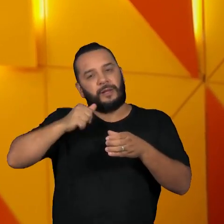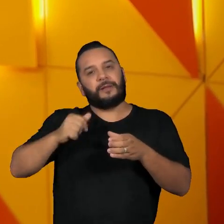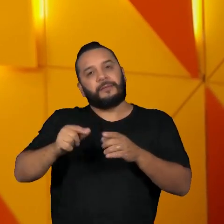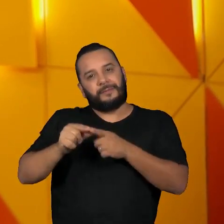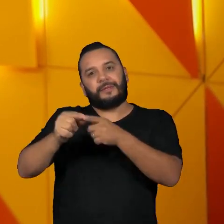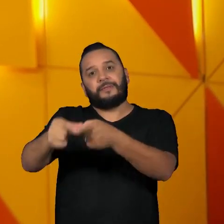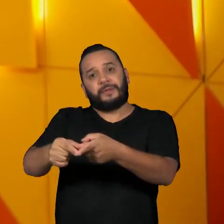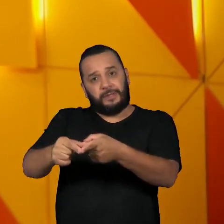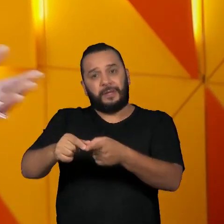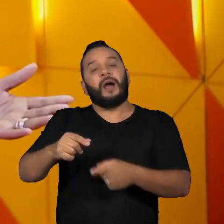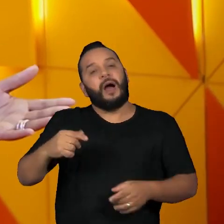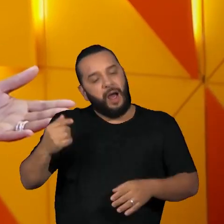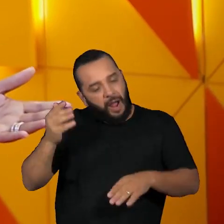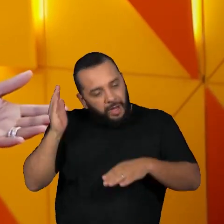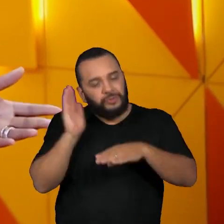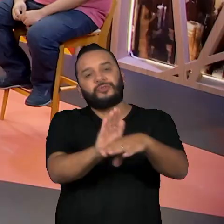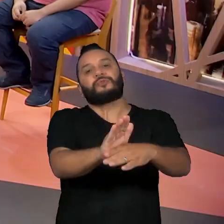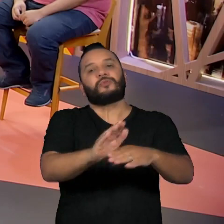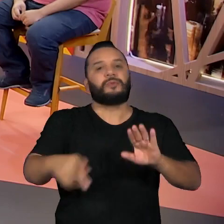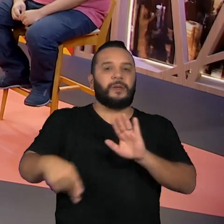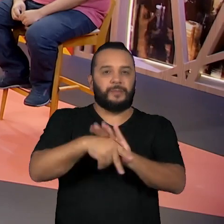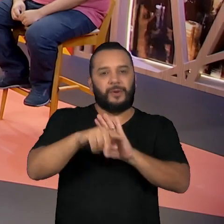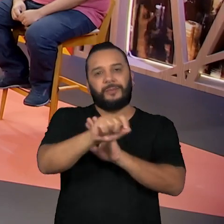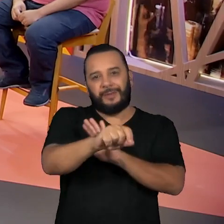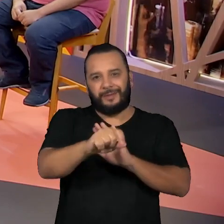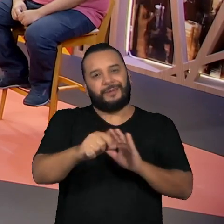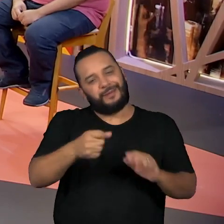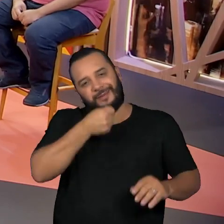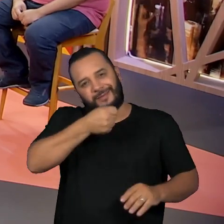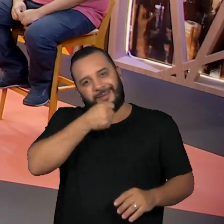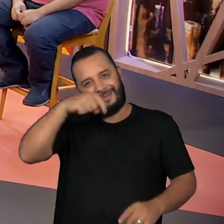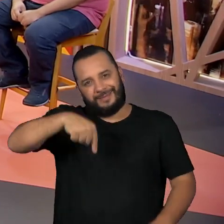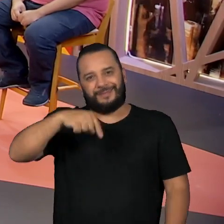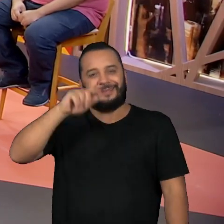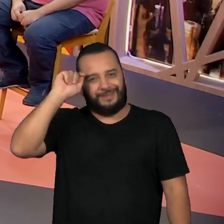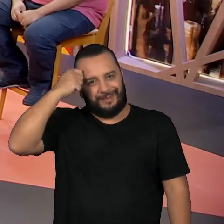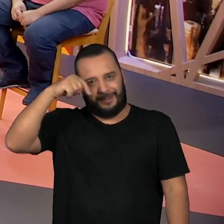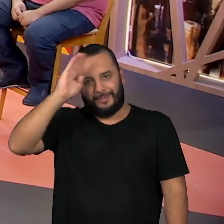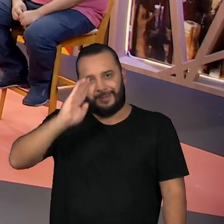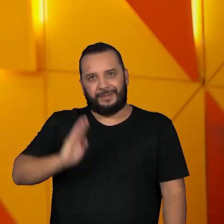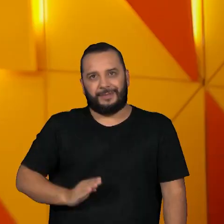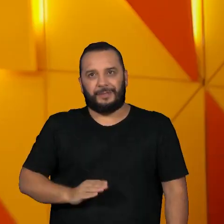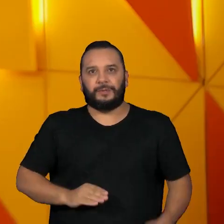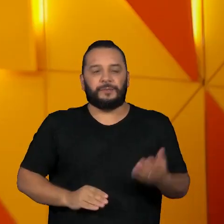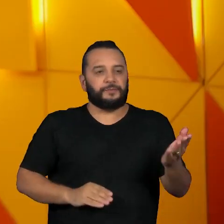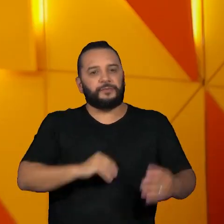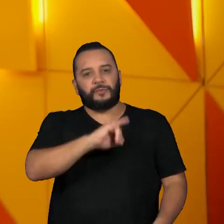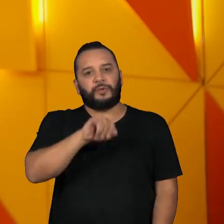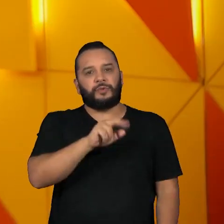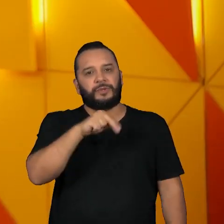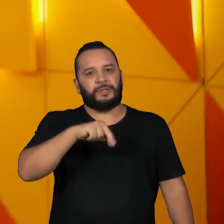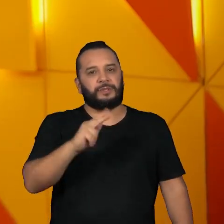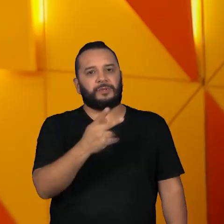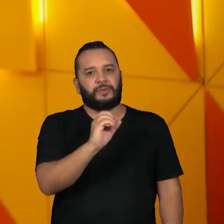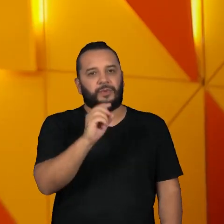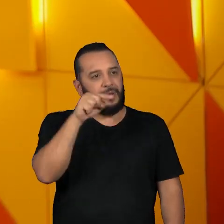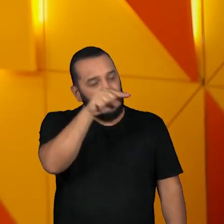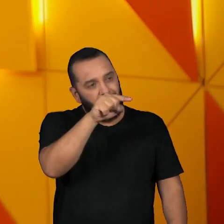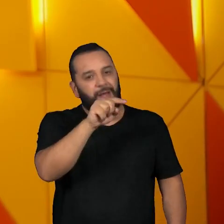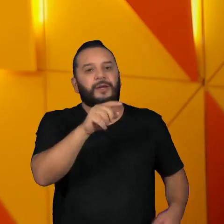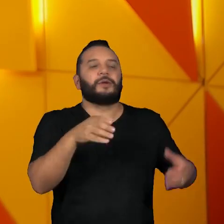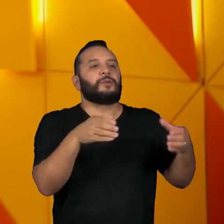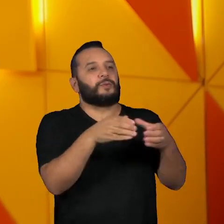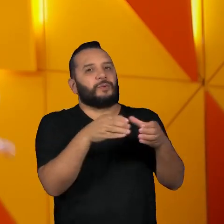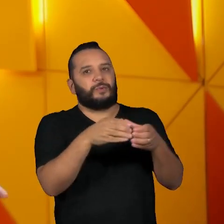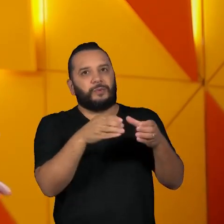brasileira. Juninho, Cássia, quero falar de vocês, porque Juninho, por exemplo, é cofundador do Observatório de Coletivos